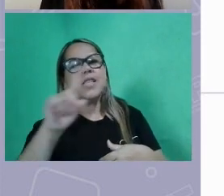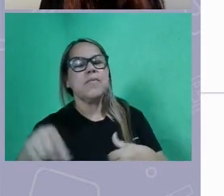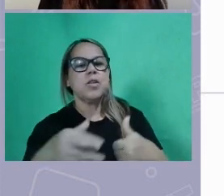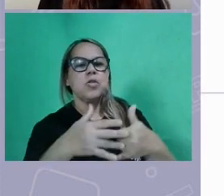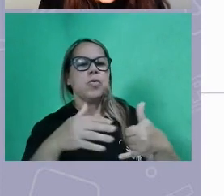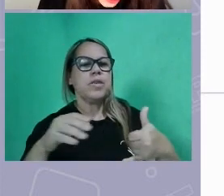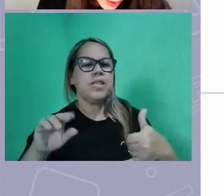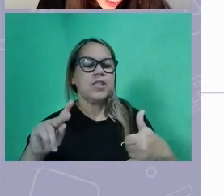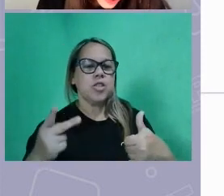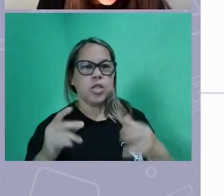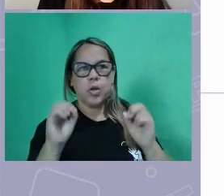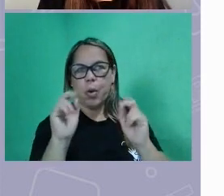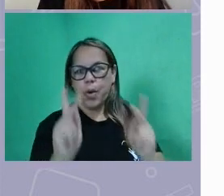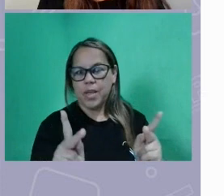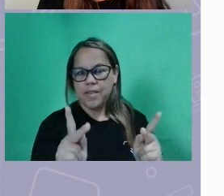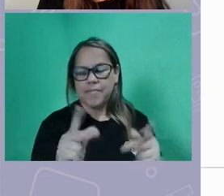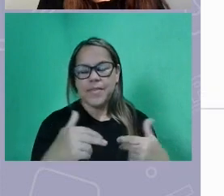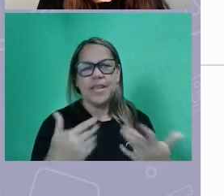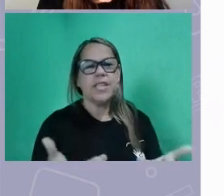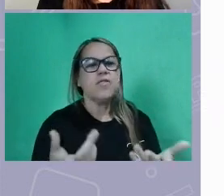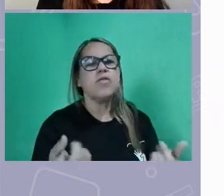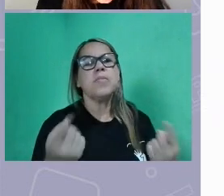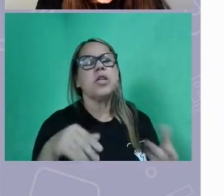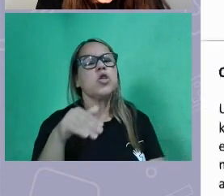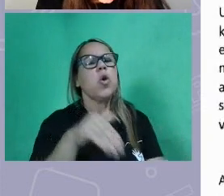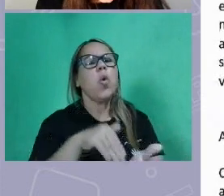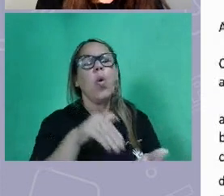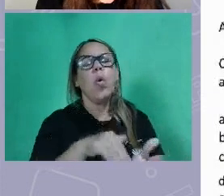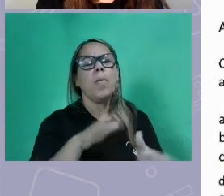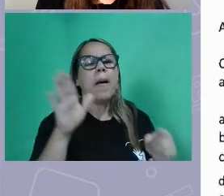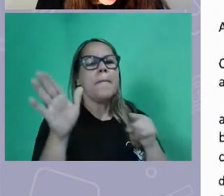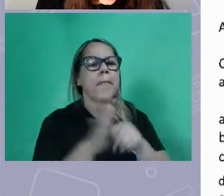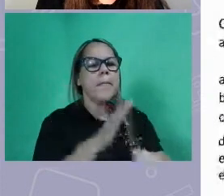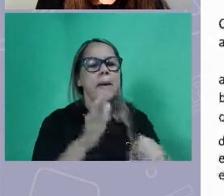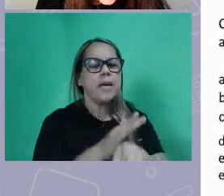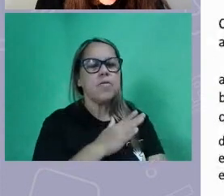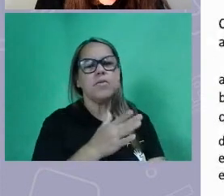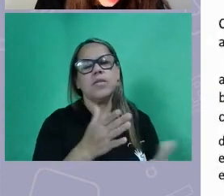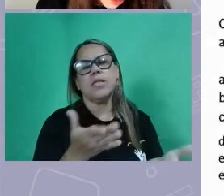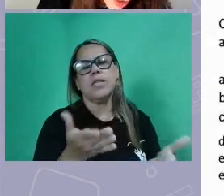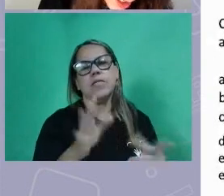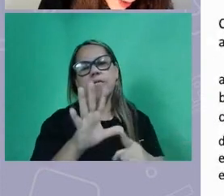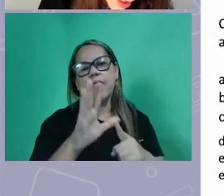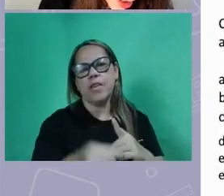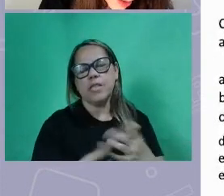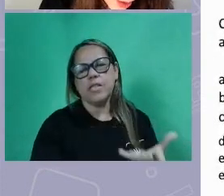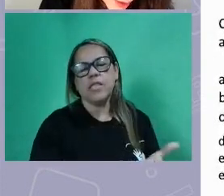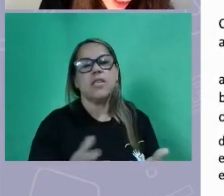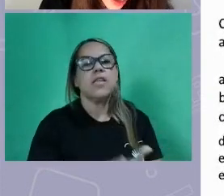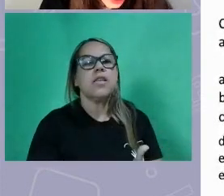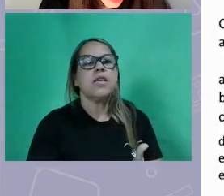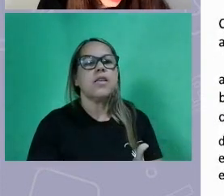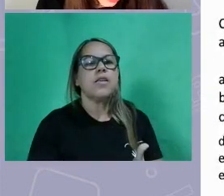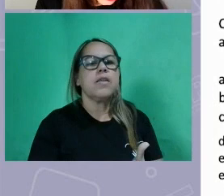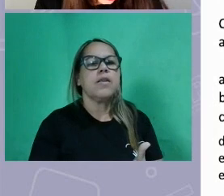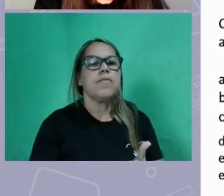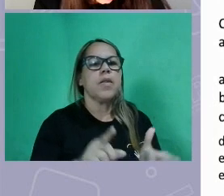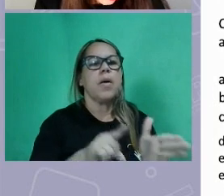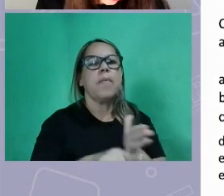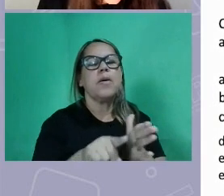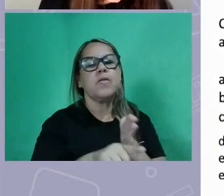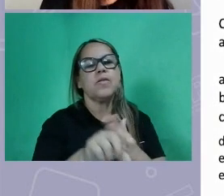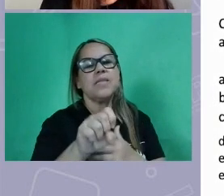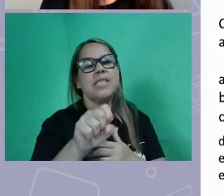ok é isso vamos a nossa última questão do simulado de física que é uma questão sobre satélites